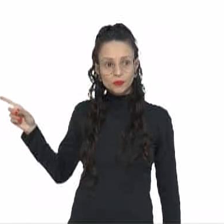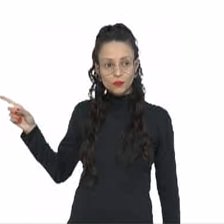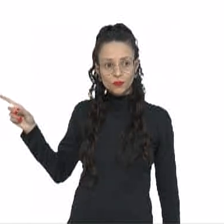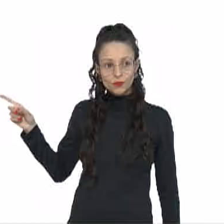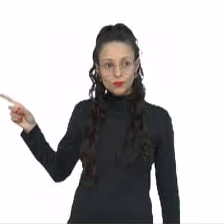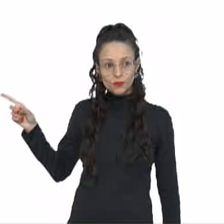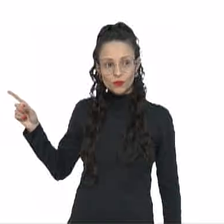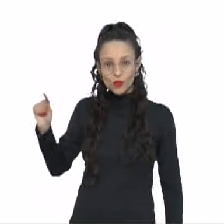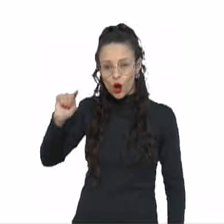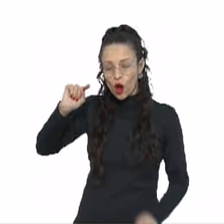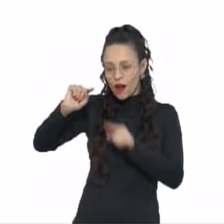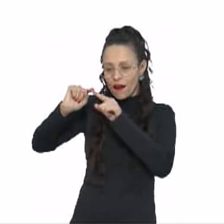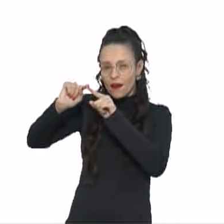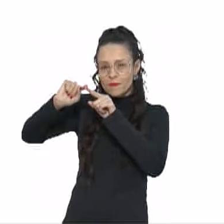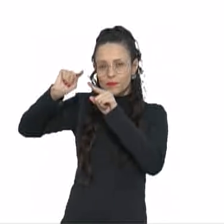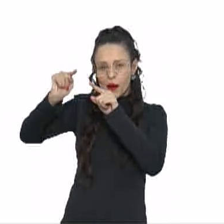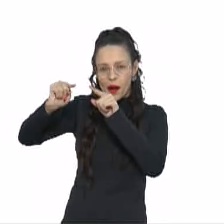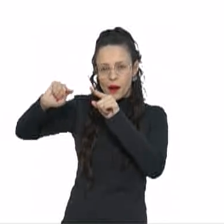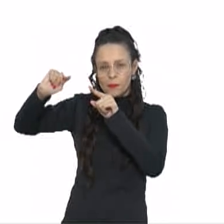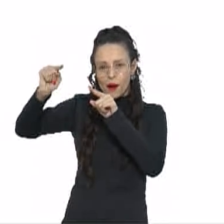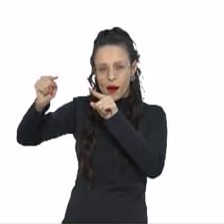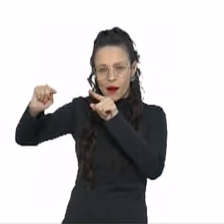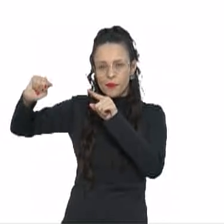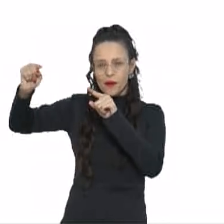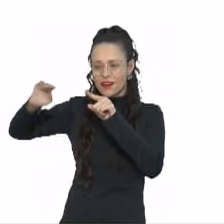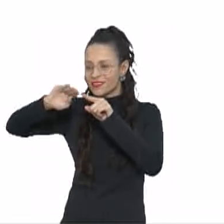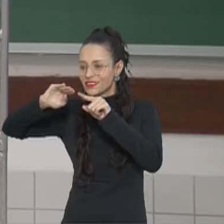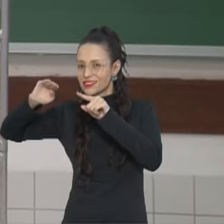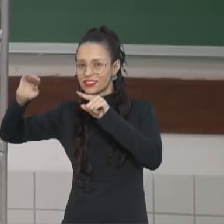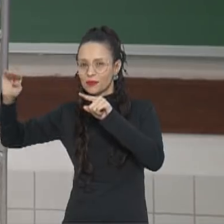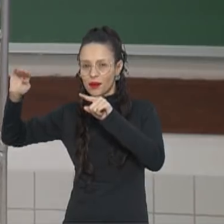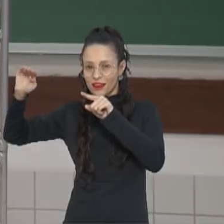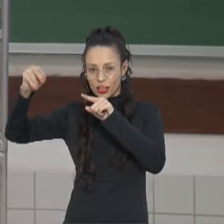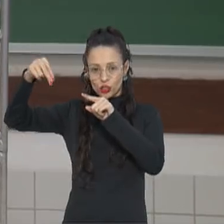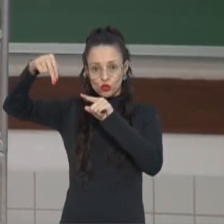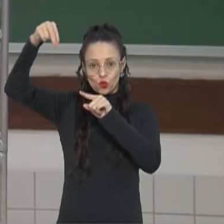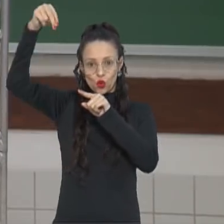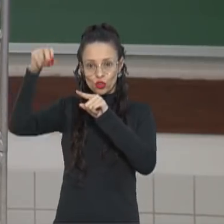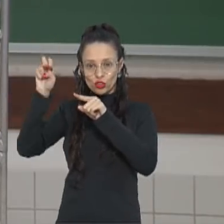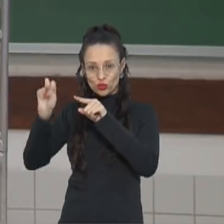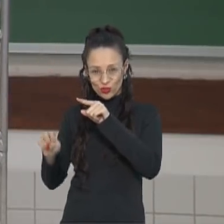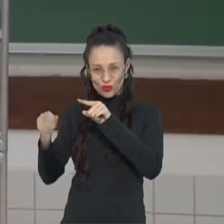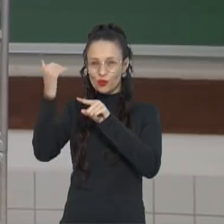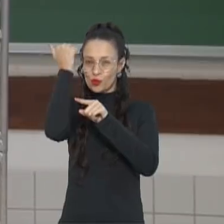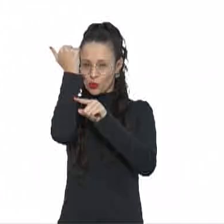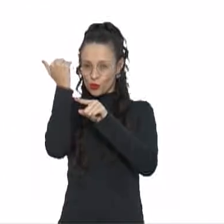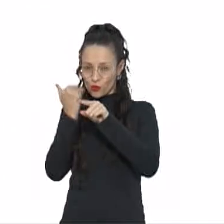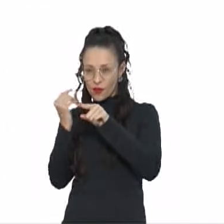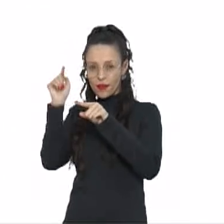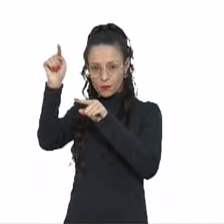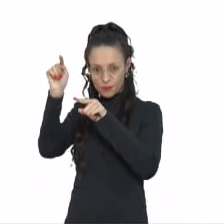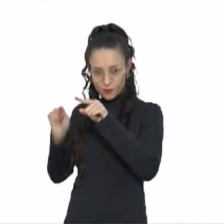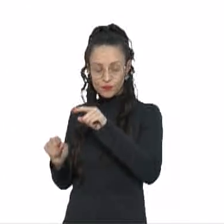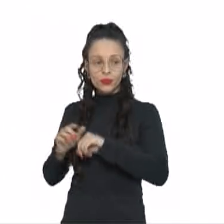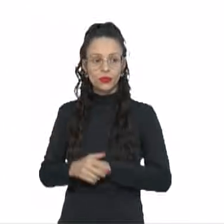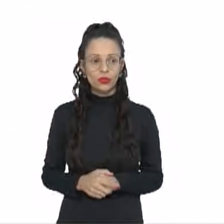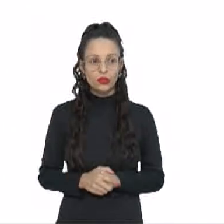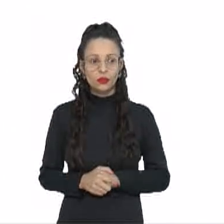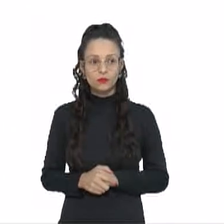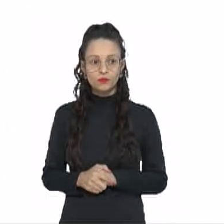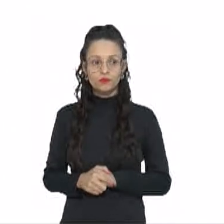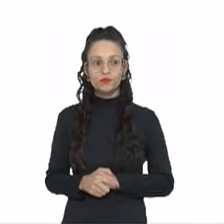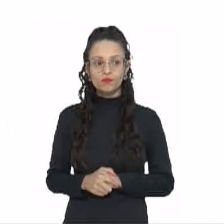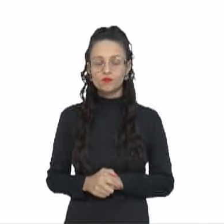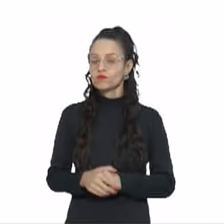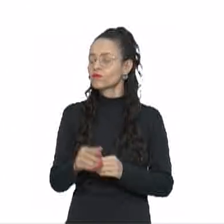mostrando o paralelo 38, basicamente a divisa entre os países. A orientação socioeconômica